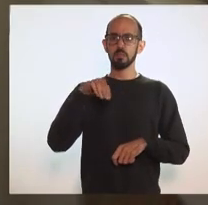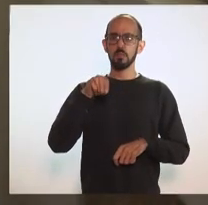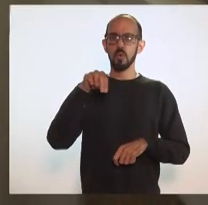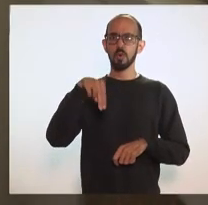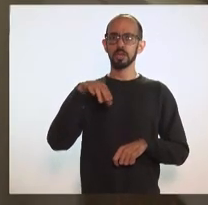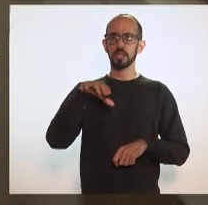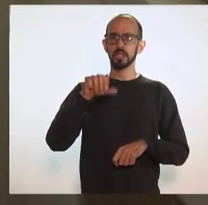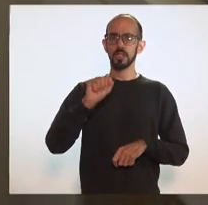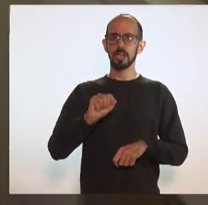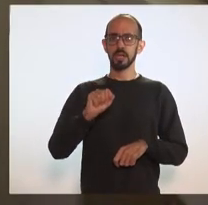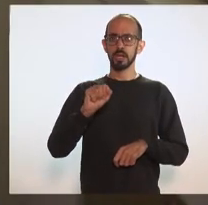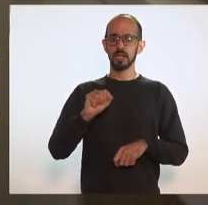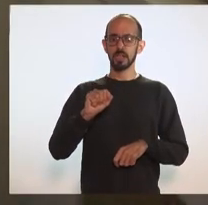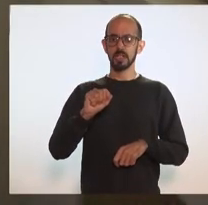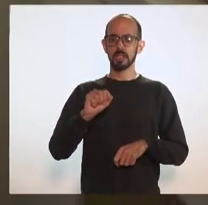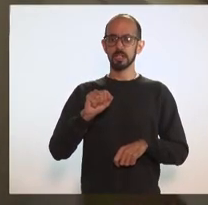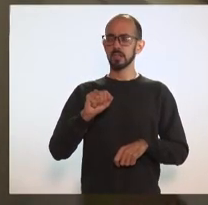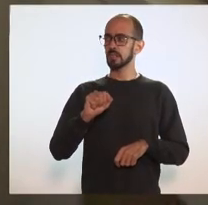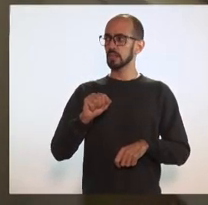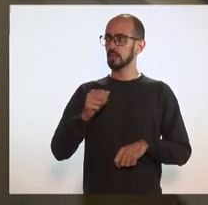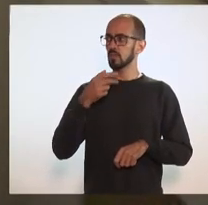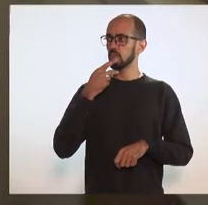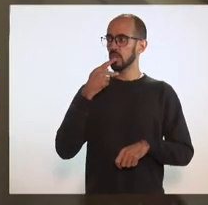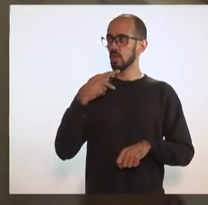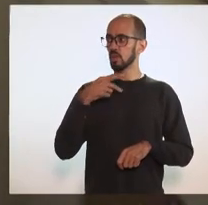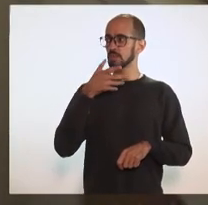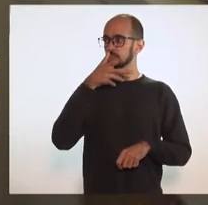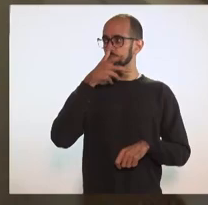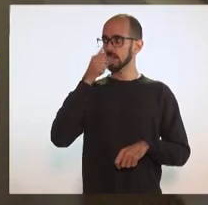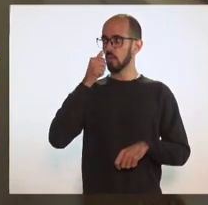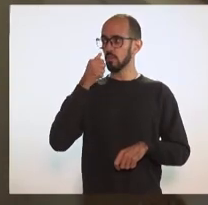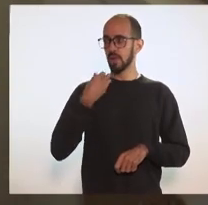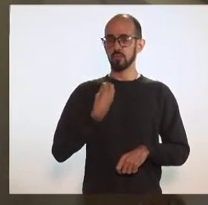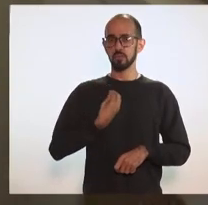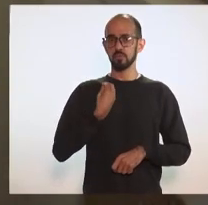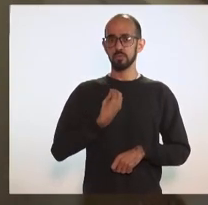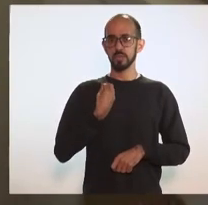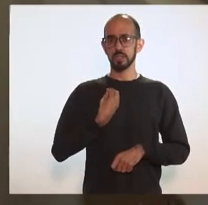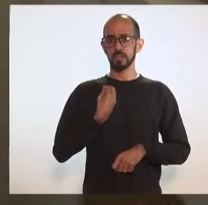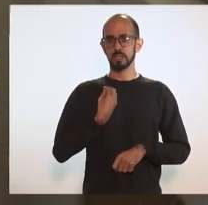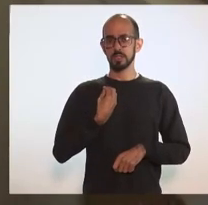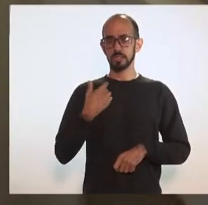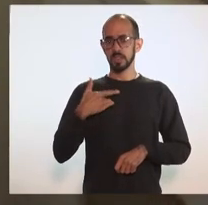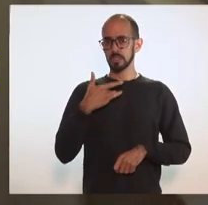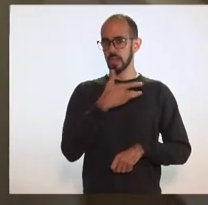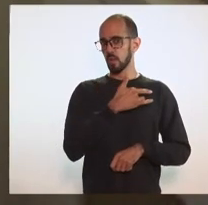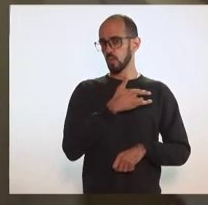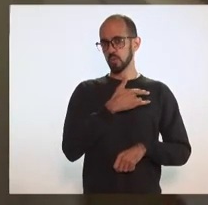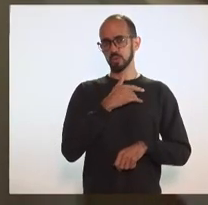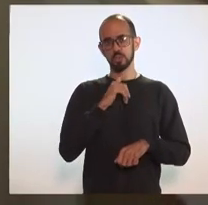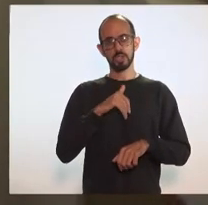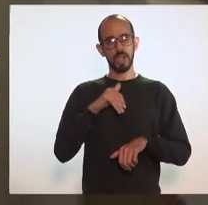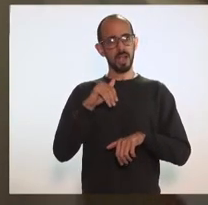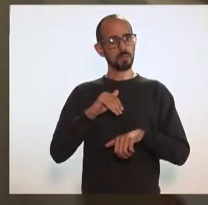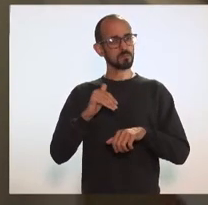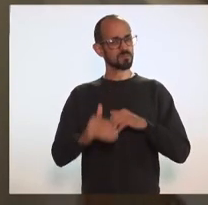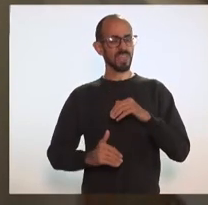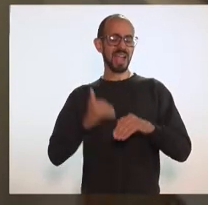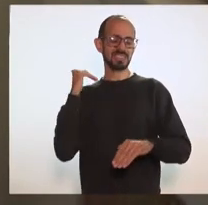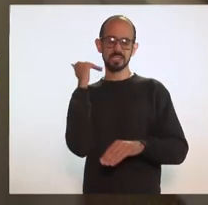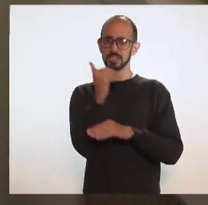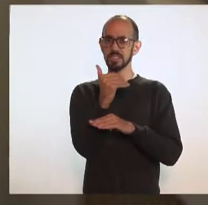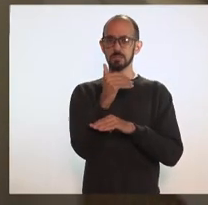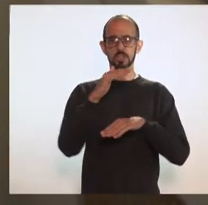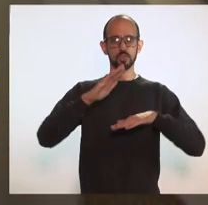e é de que salvar vidas que a saúde está acima de qualquer questão